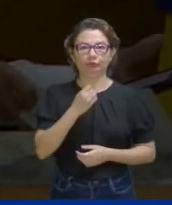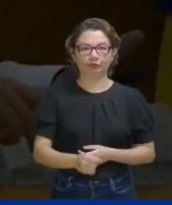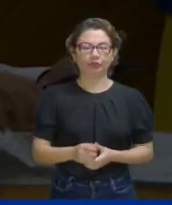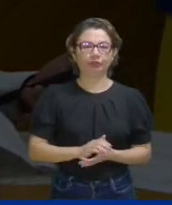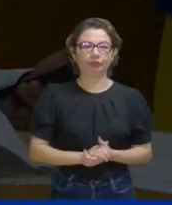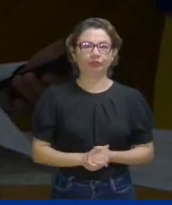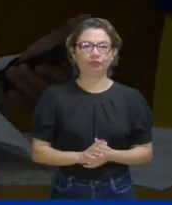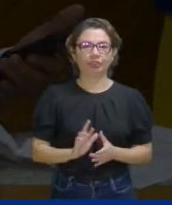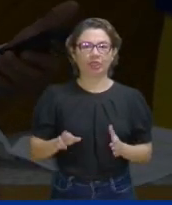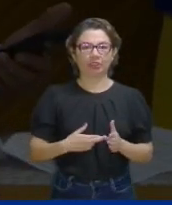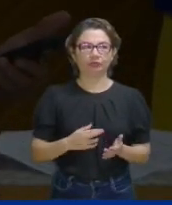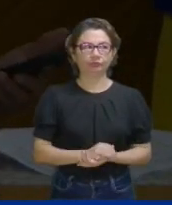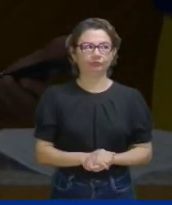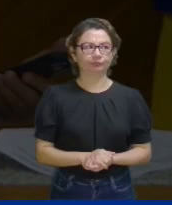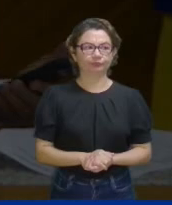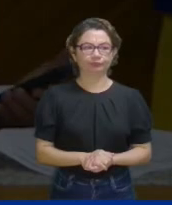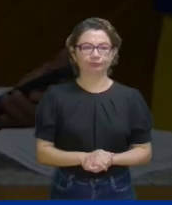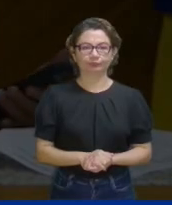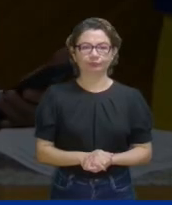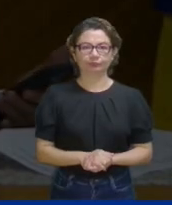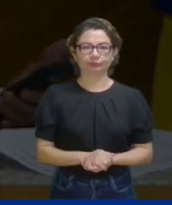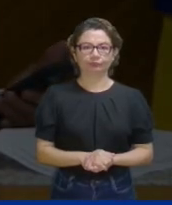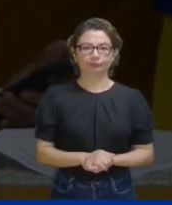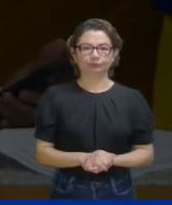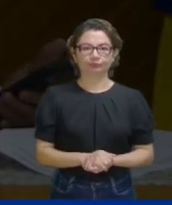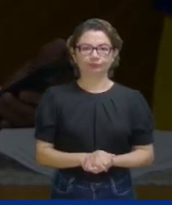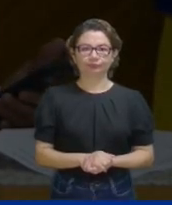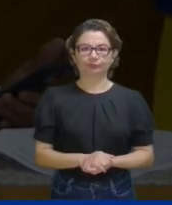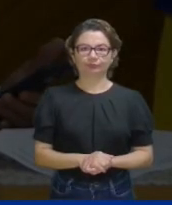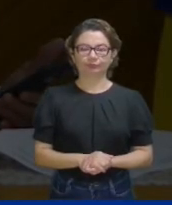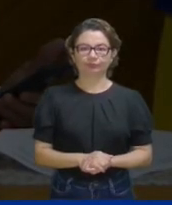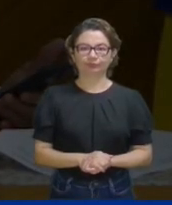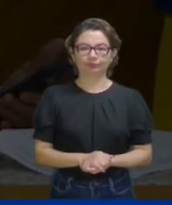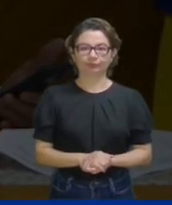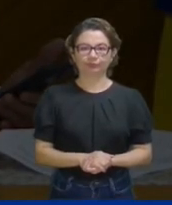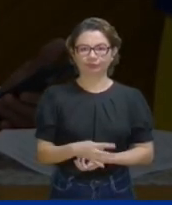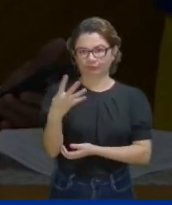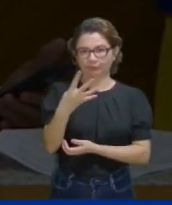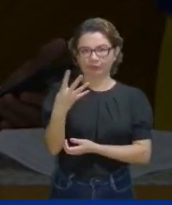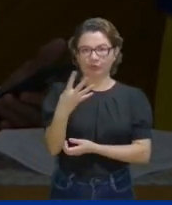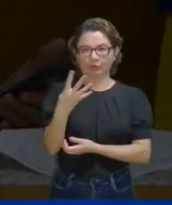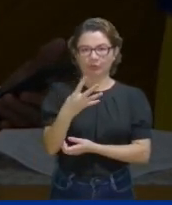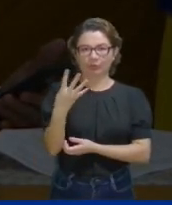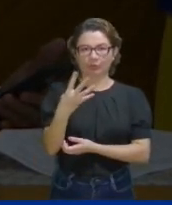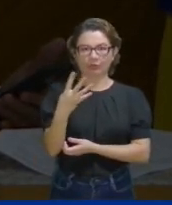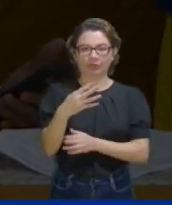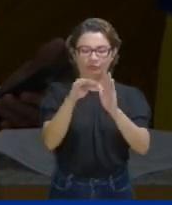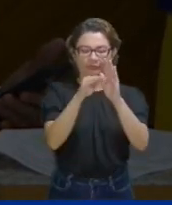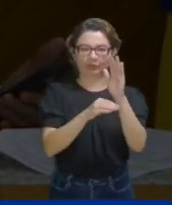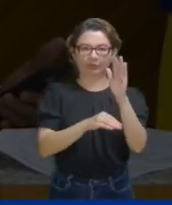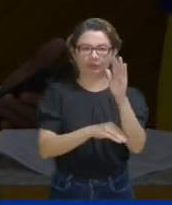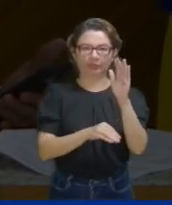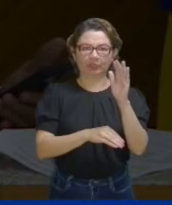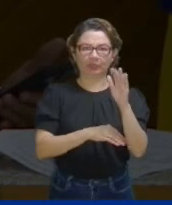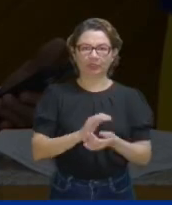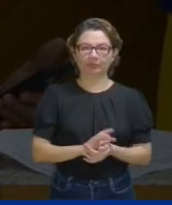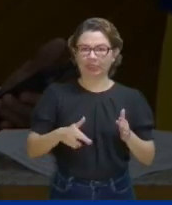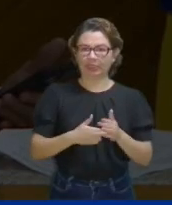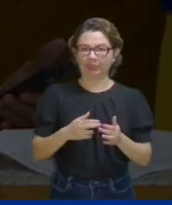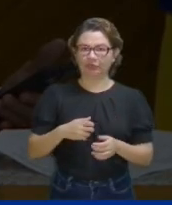relator. Foco no desembargador Carmo Antônio. O número 4 da pauta de relatoria